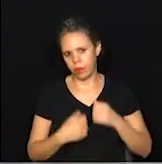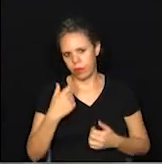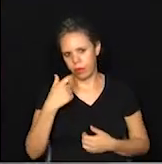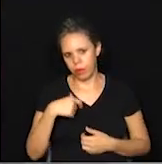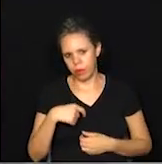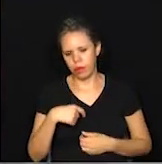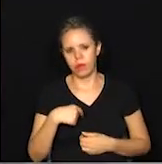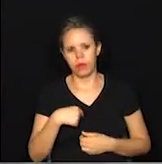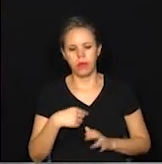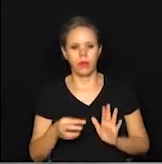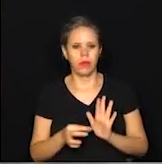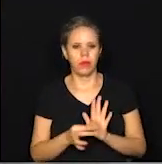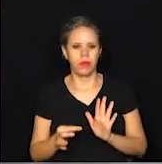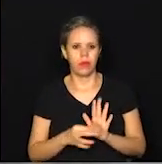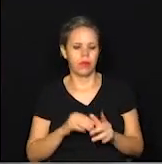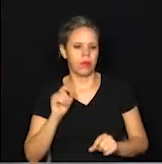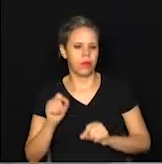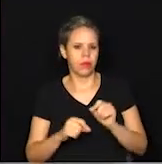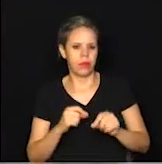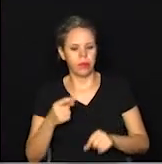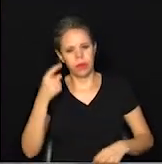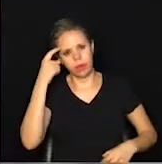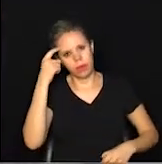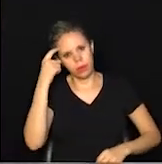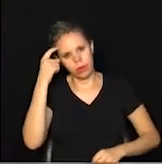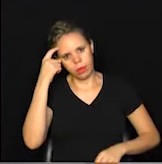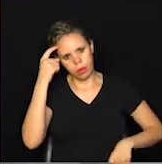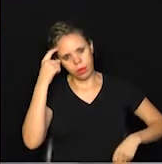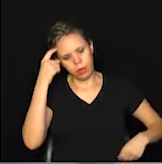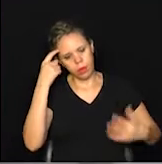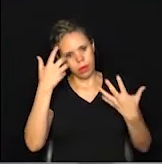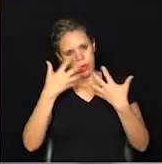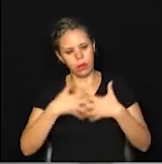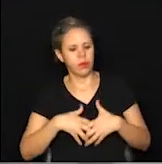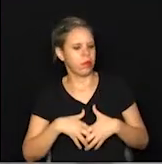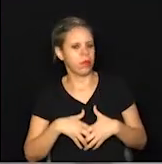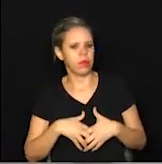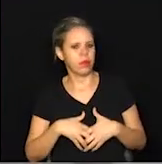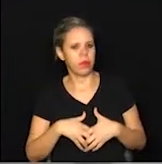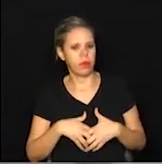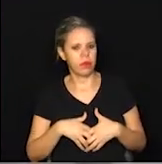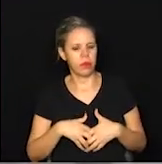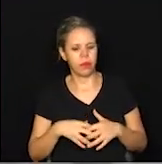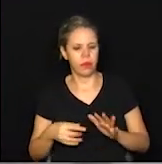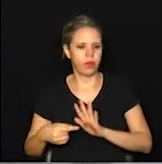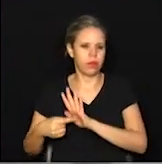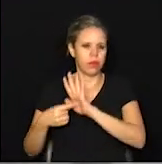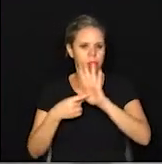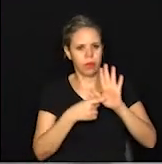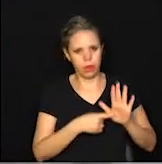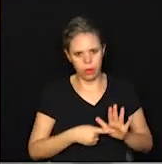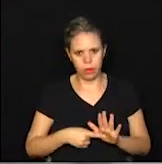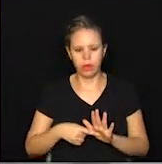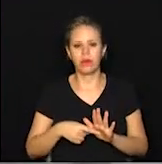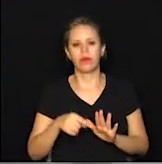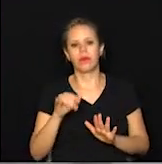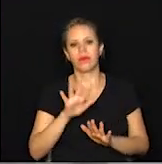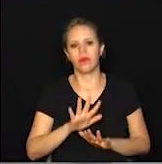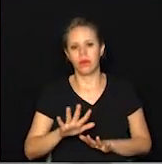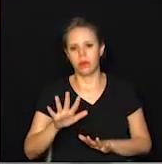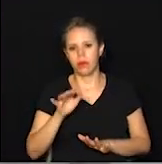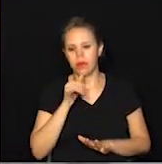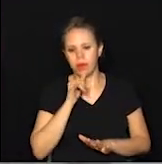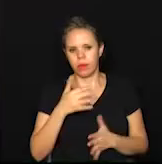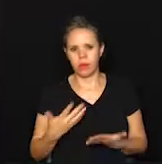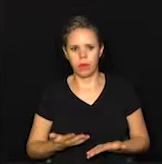eu expor aqui o que a gente está pensando, eu coloquei uma apresentação mais como ilustrativa para